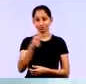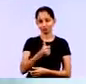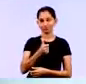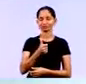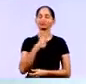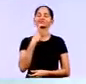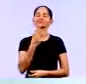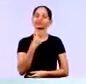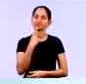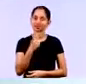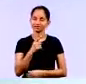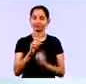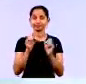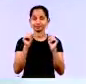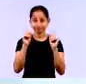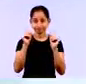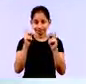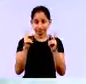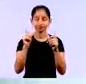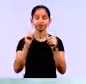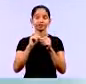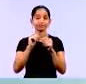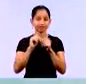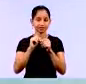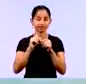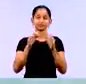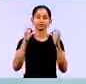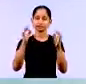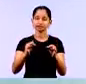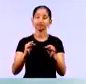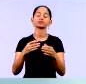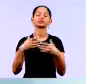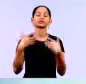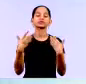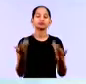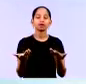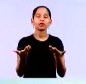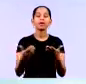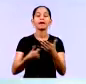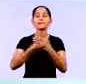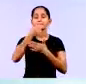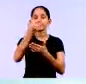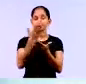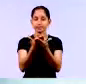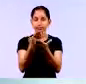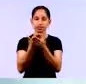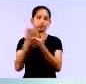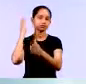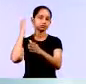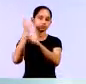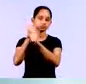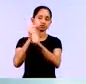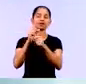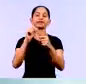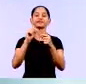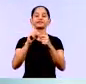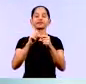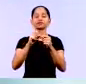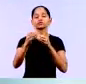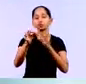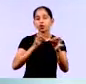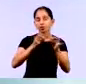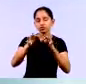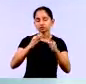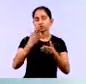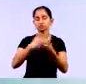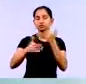produção. Recapitulando um pouquinho. Na primeira aula, nós estudamos orçamento de vendas. Tá?